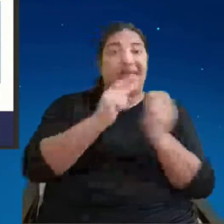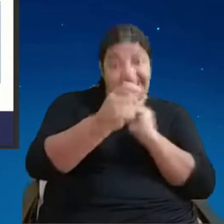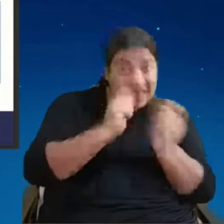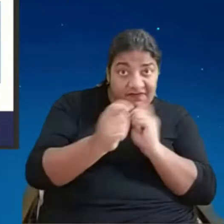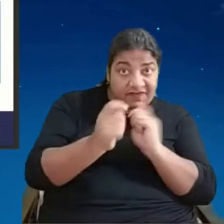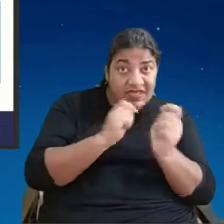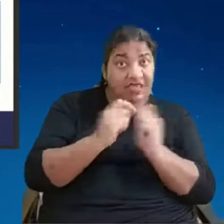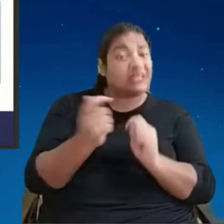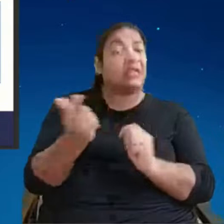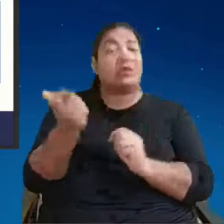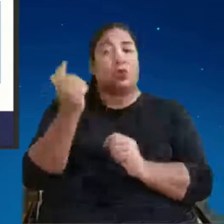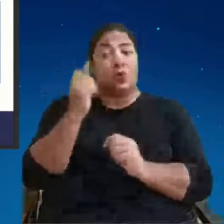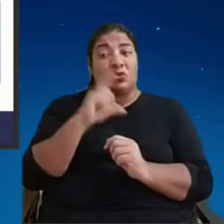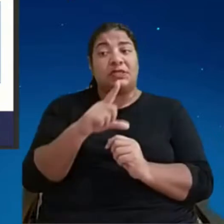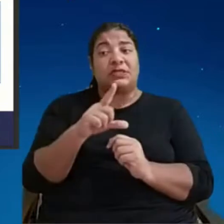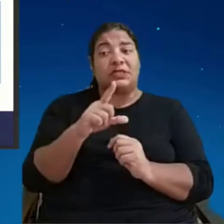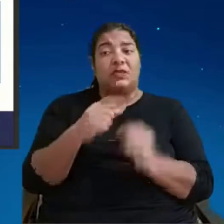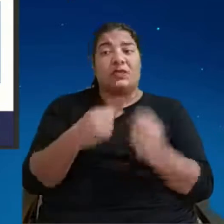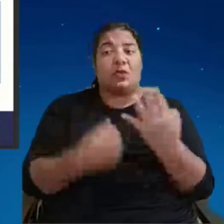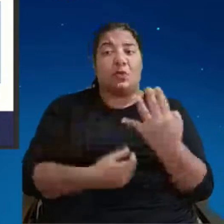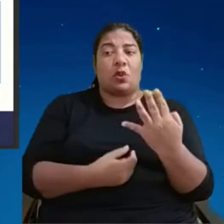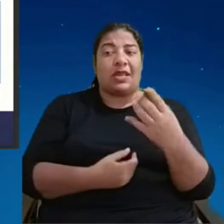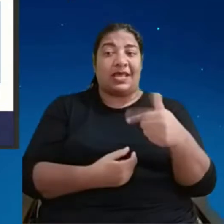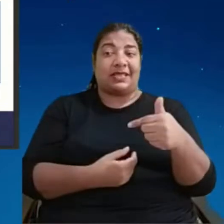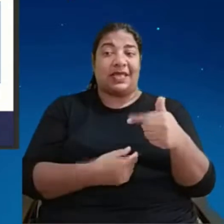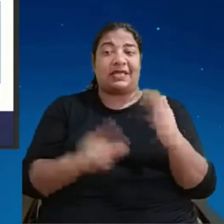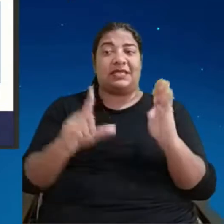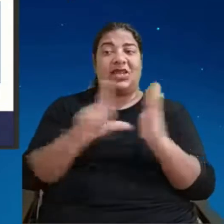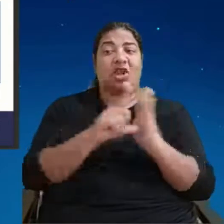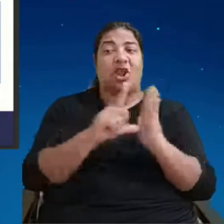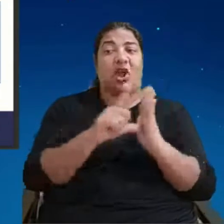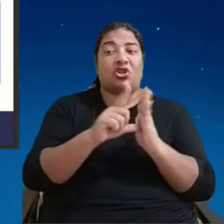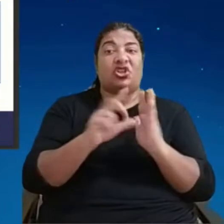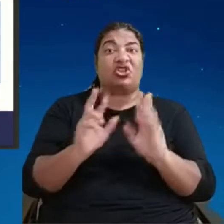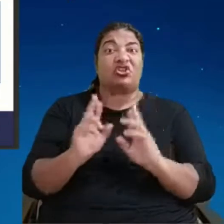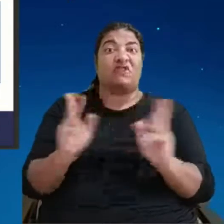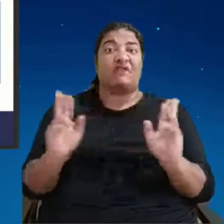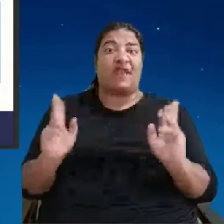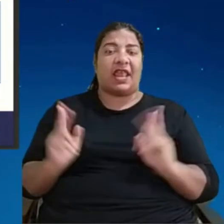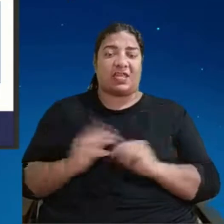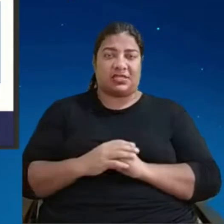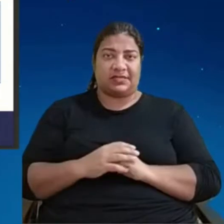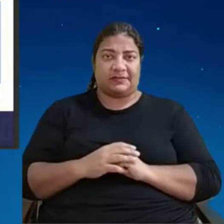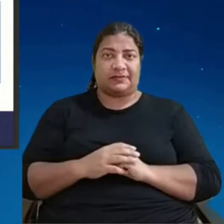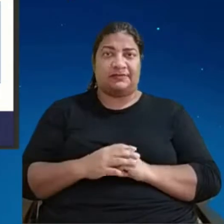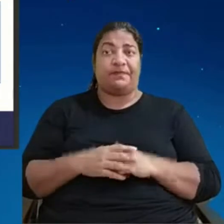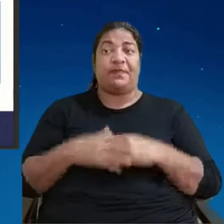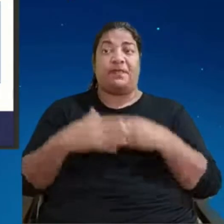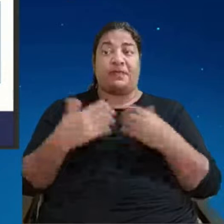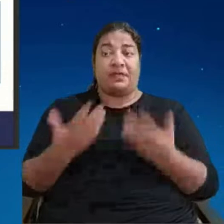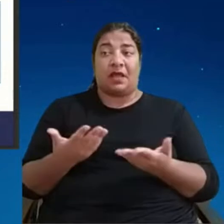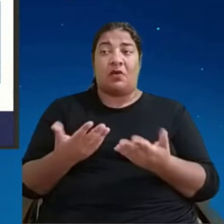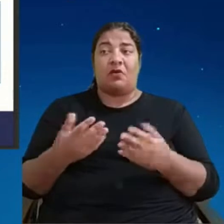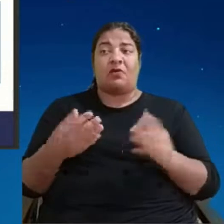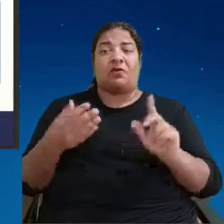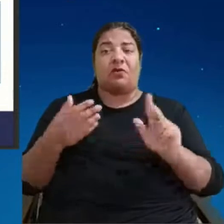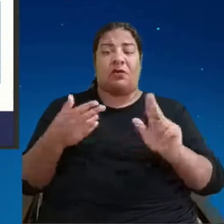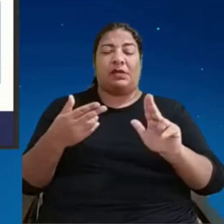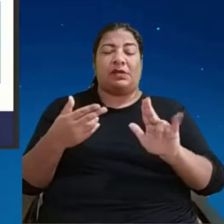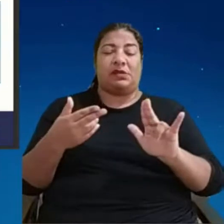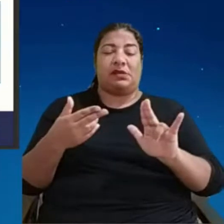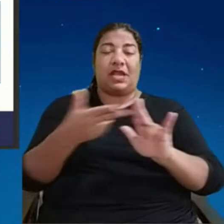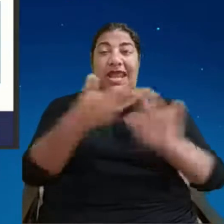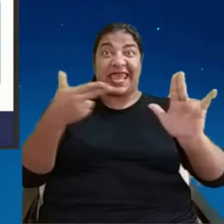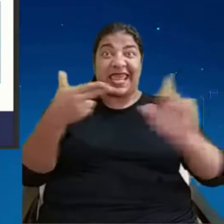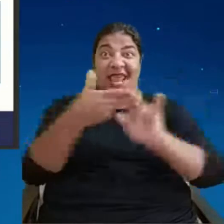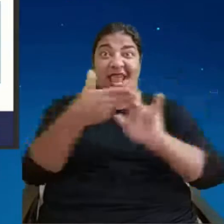na época, 47 lojas diferentes, né? Então, assim, aqui na fonte do LinkedIn, atualmente, este número não